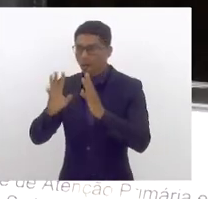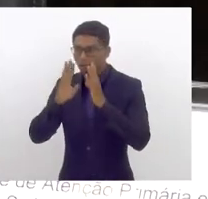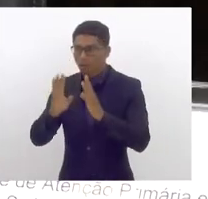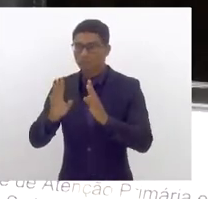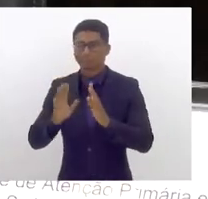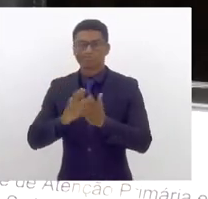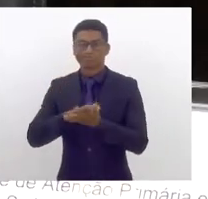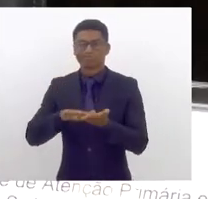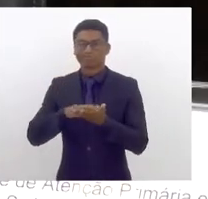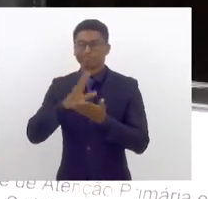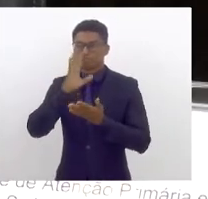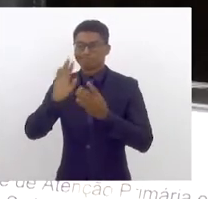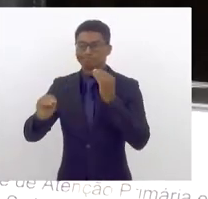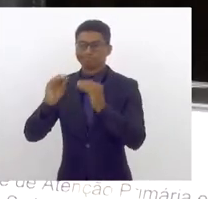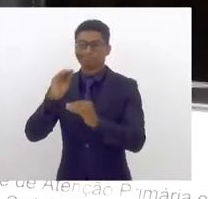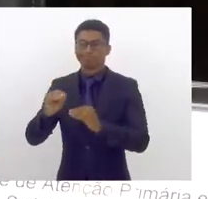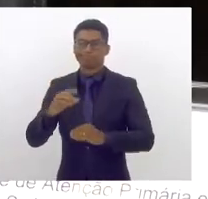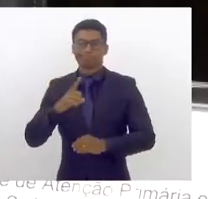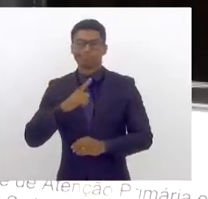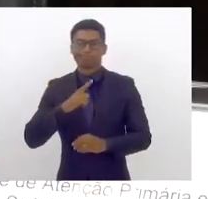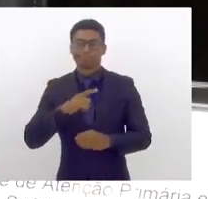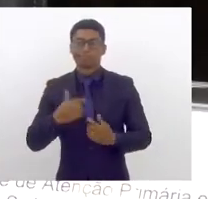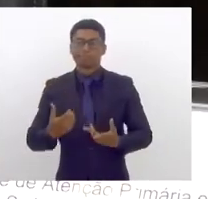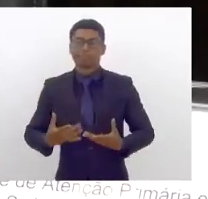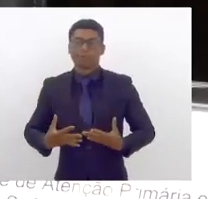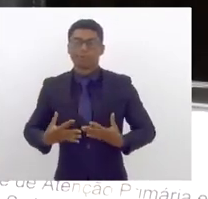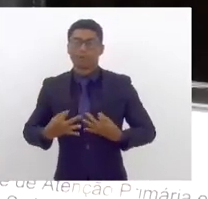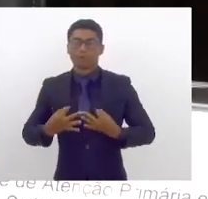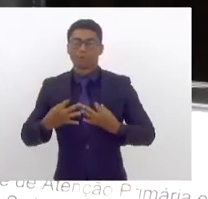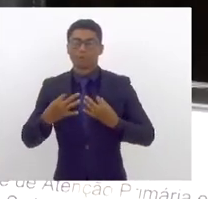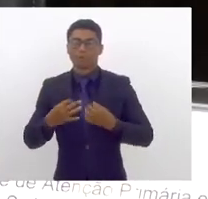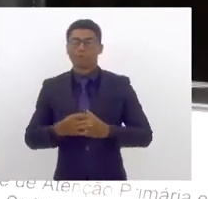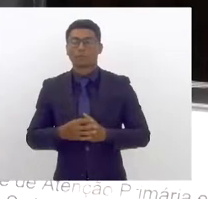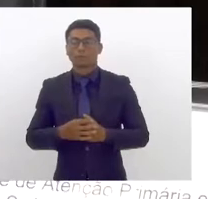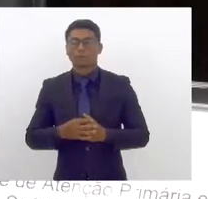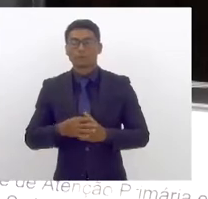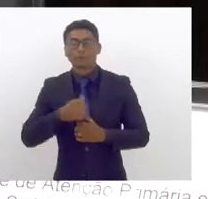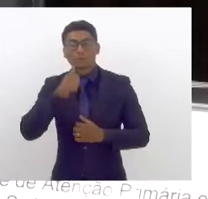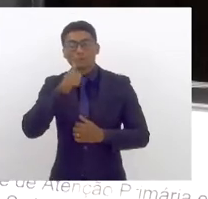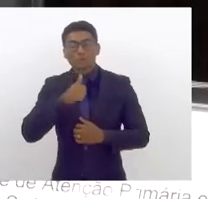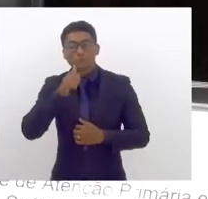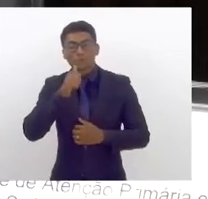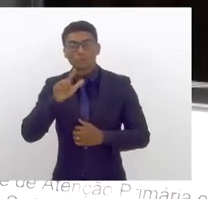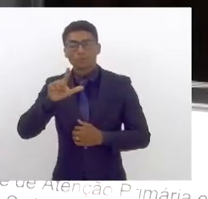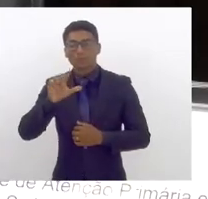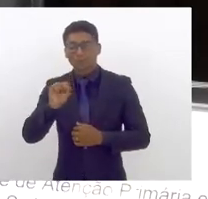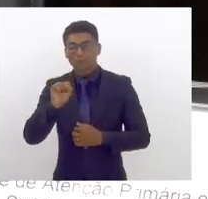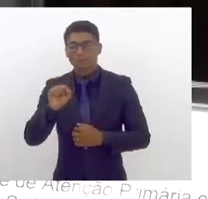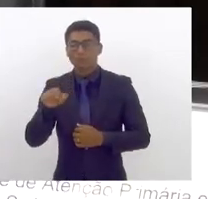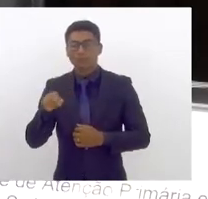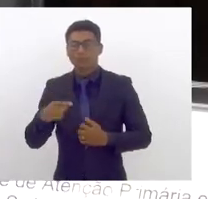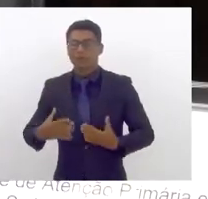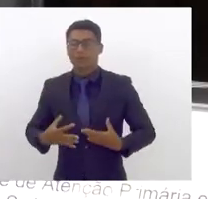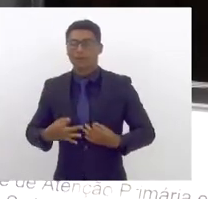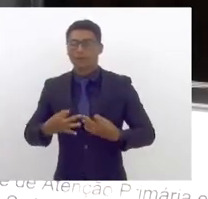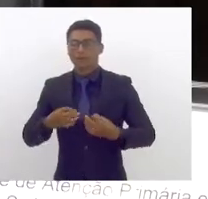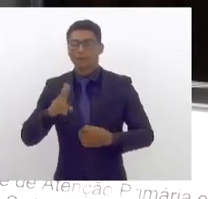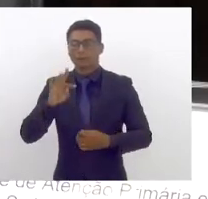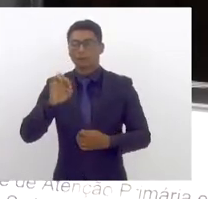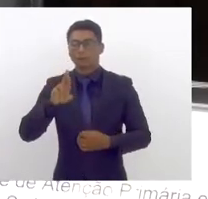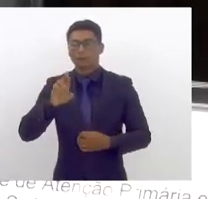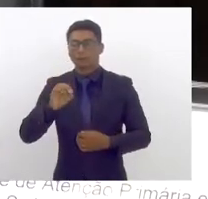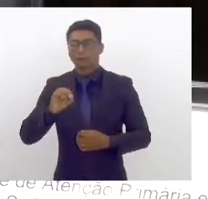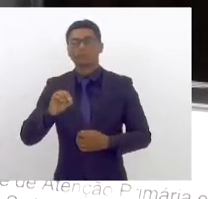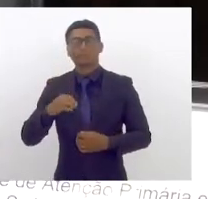índice de câncer do colo do útero em mulheres lésbicas está diretamente relacionado a negligência